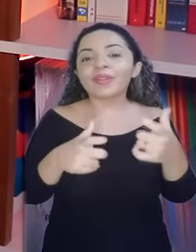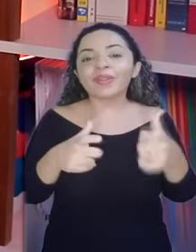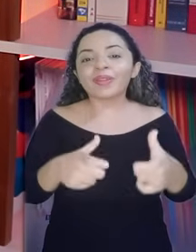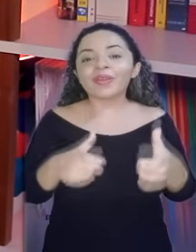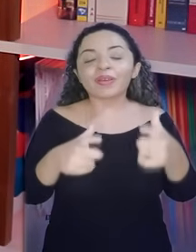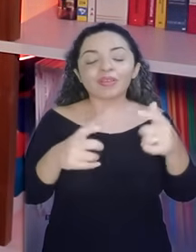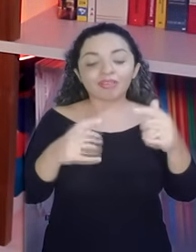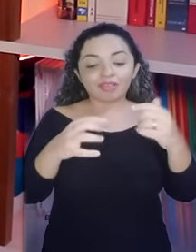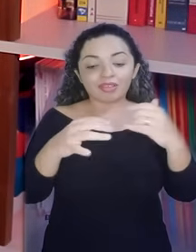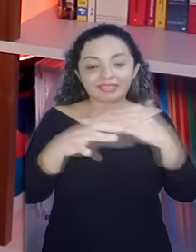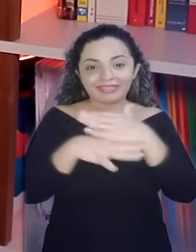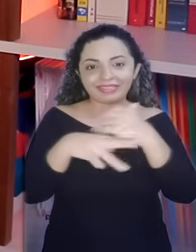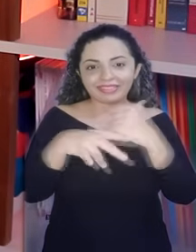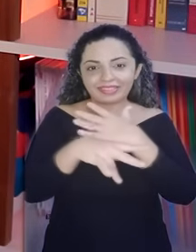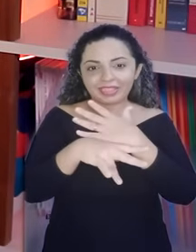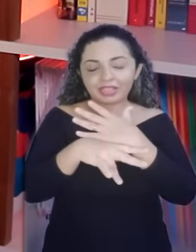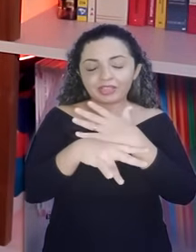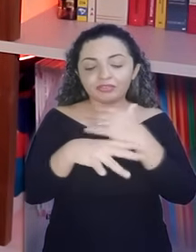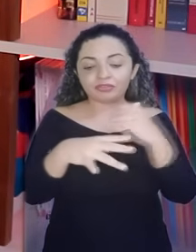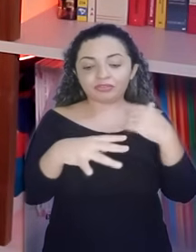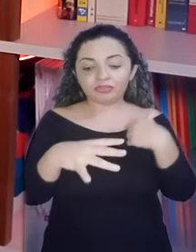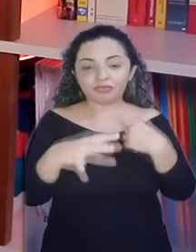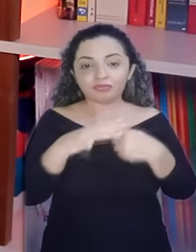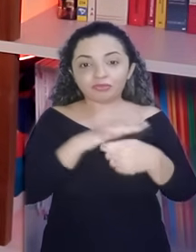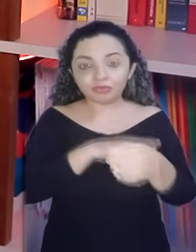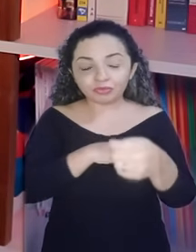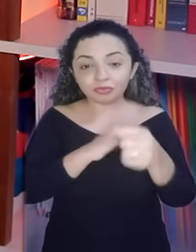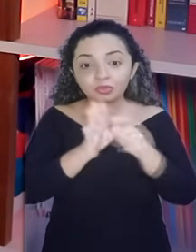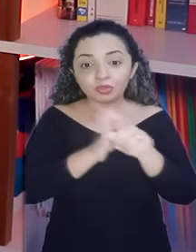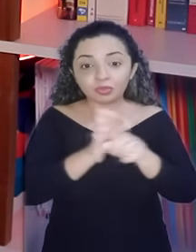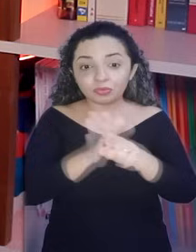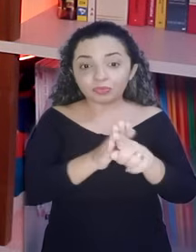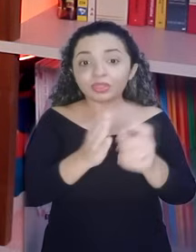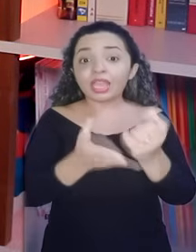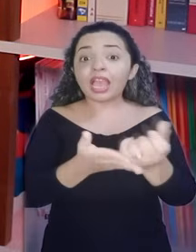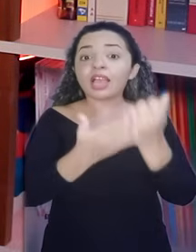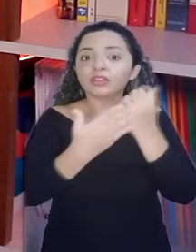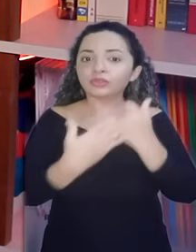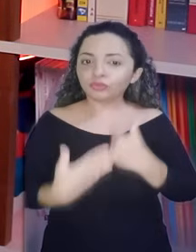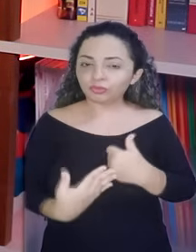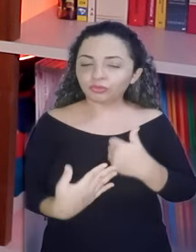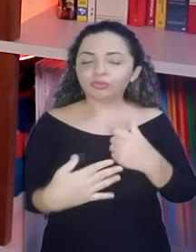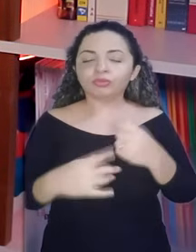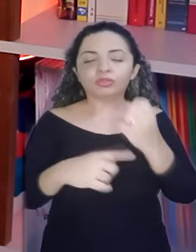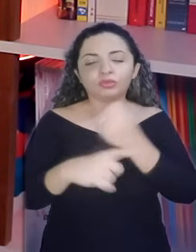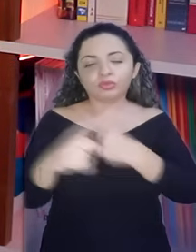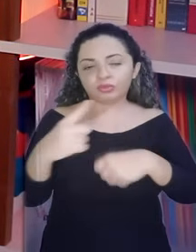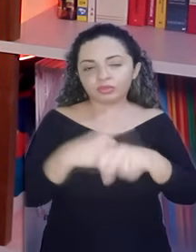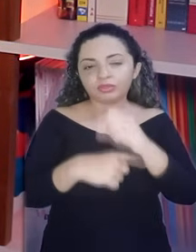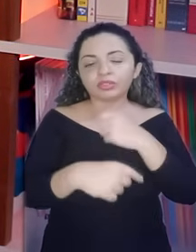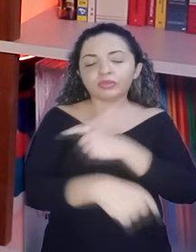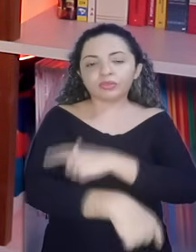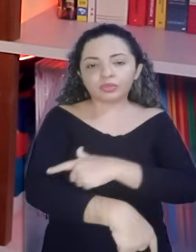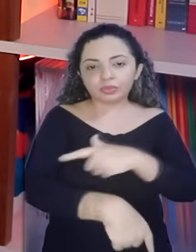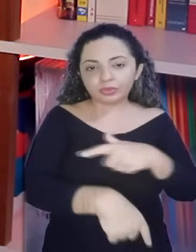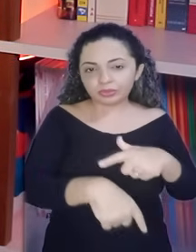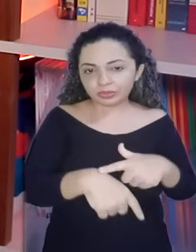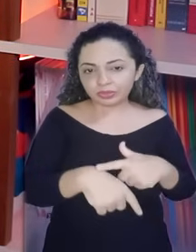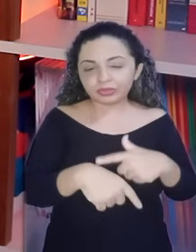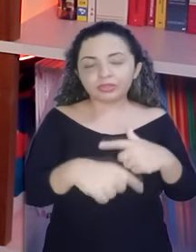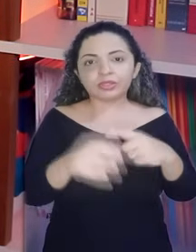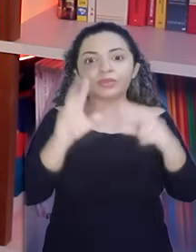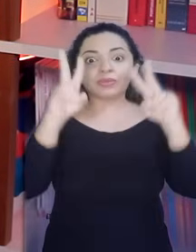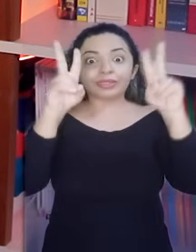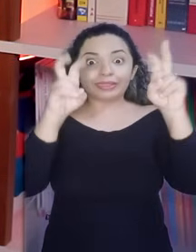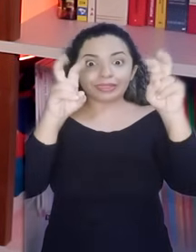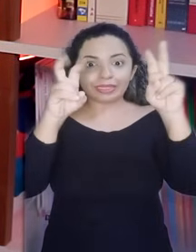ambientes urbanos, e com certeza nos trouxe uma enorme contribuição social e educacional para a gente expandir sobre